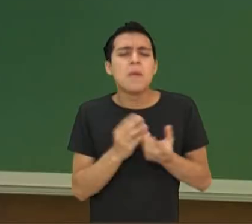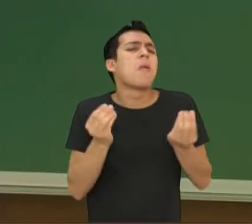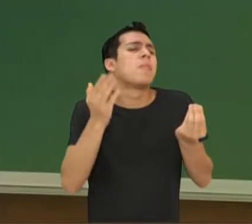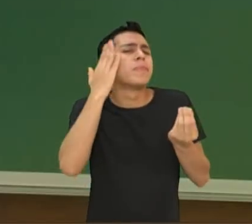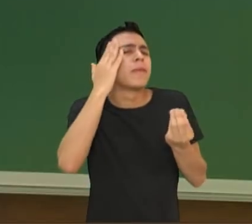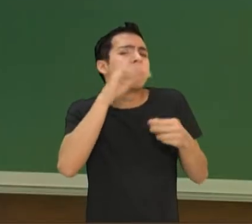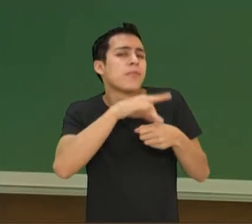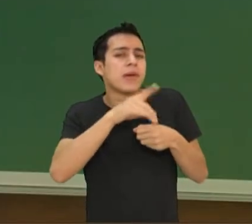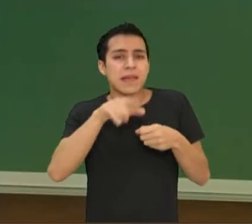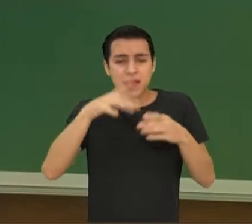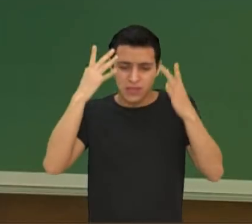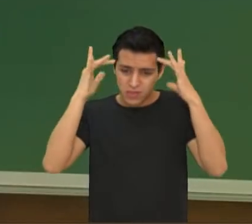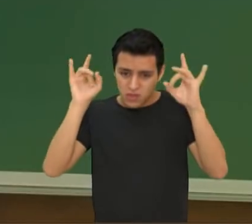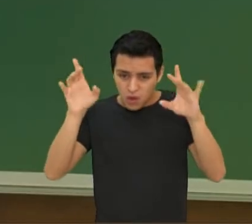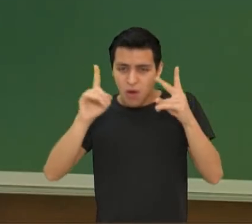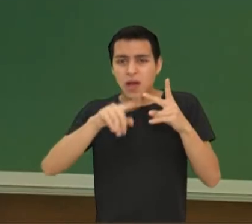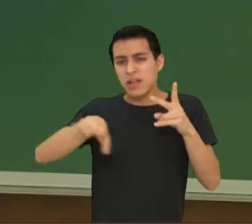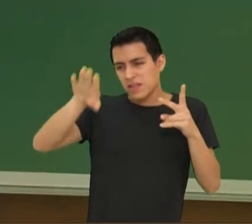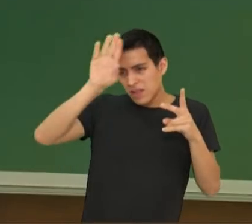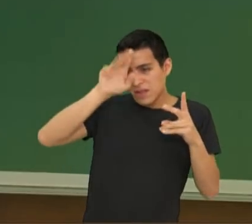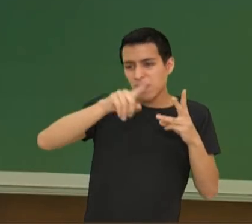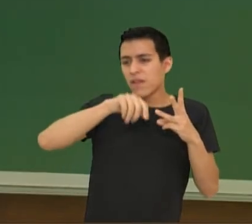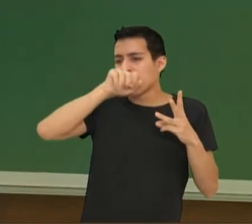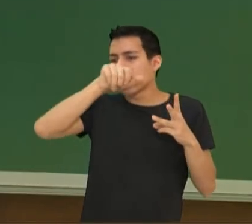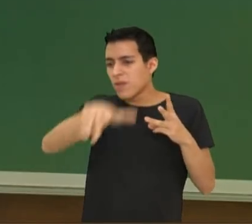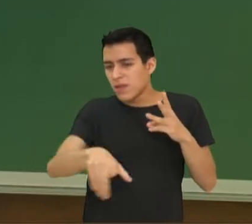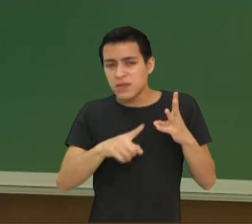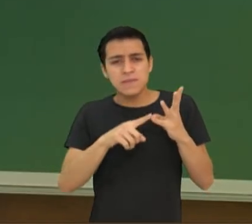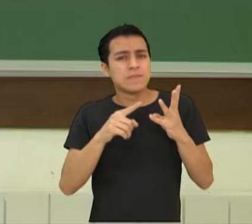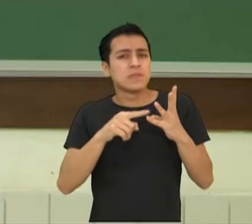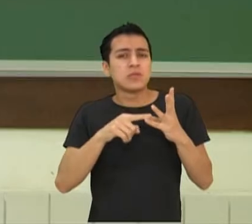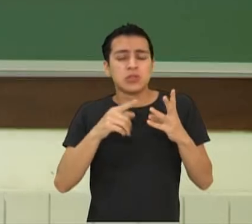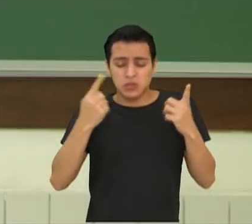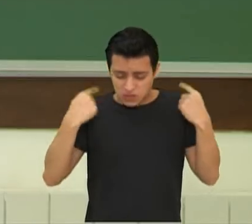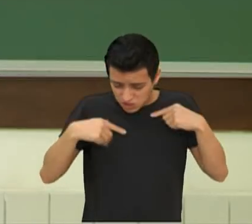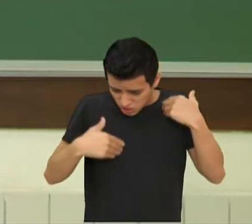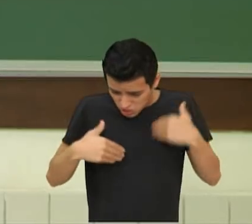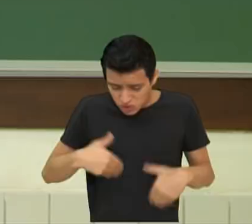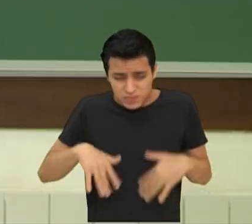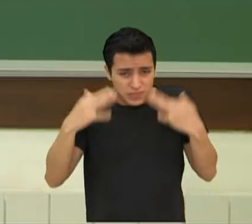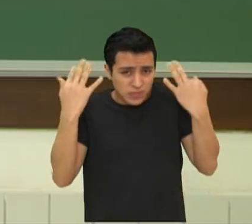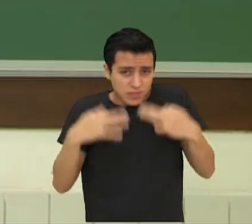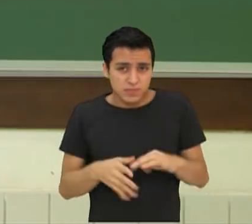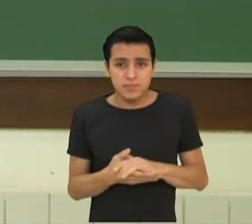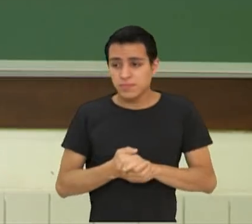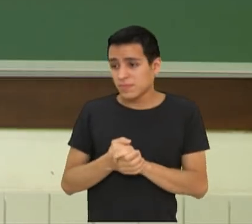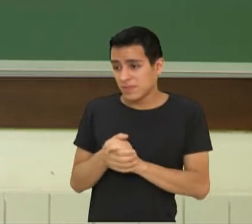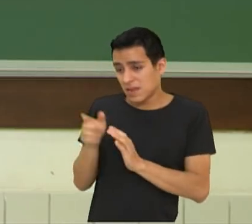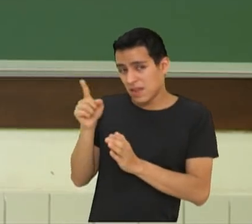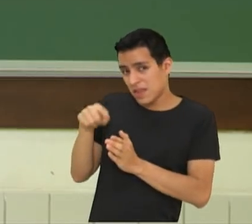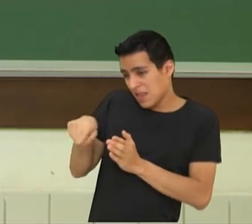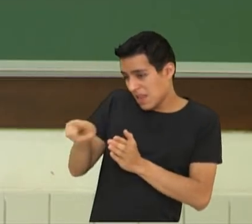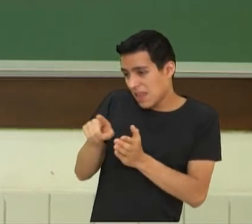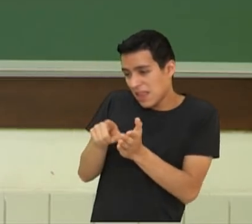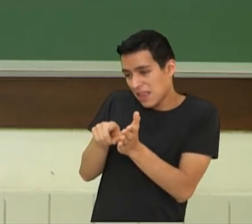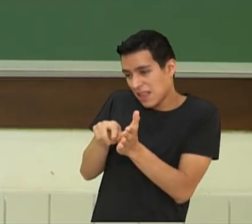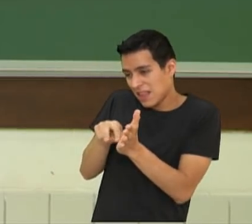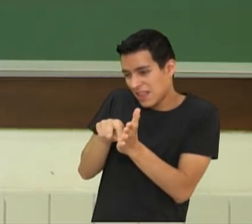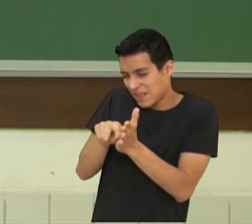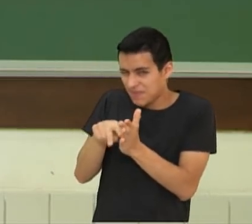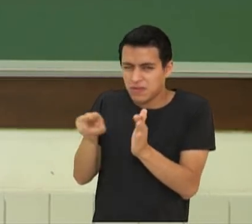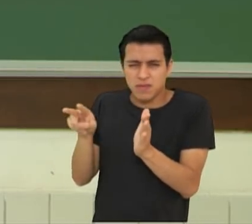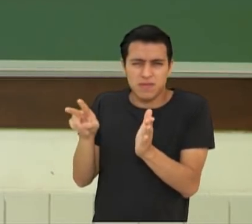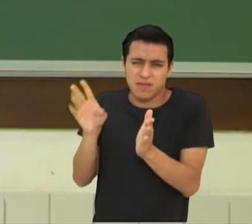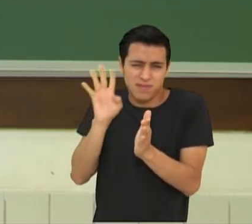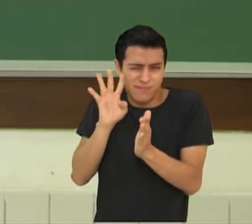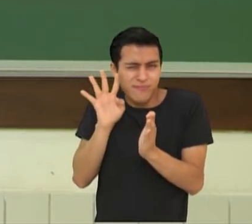dor de cabeça, muita febre, vômito e bastante dor no corpo. E essa bactéria é legalzinha, pessoal, legalzinha entre